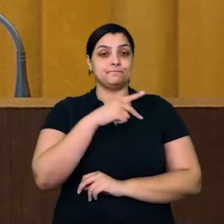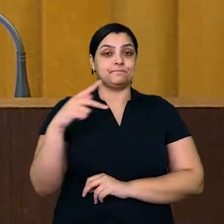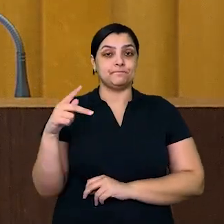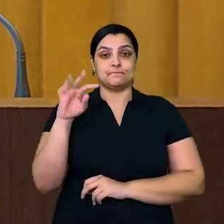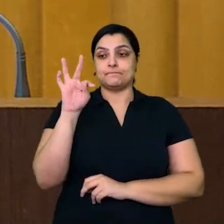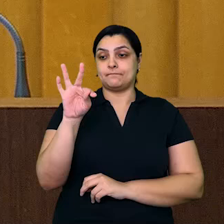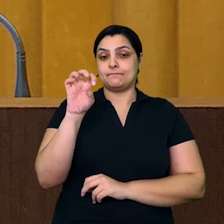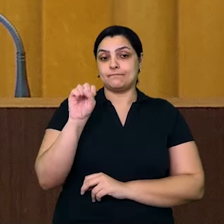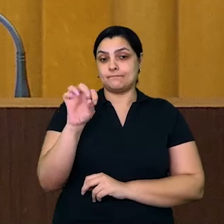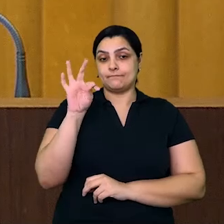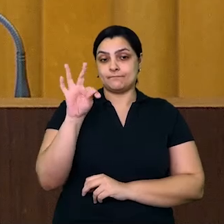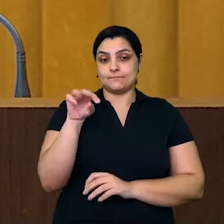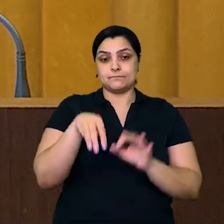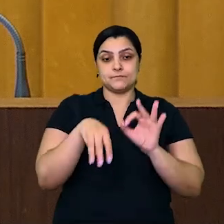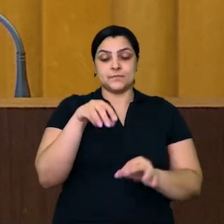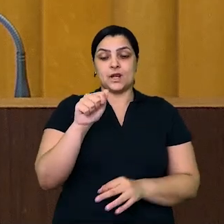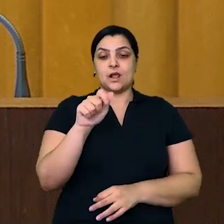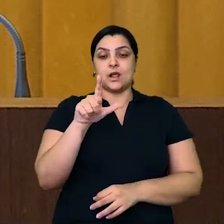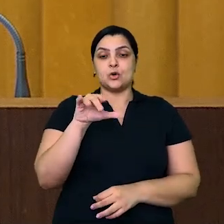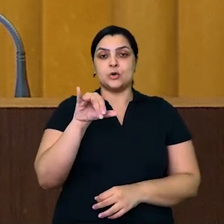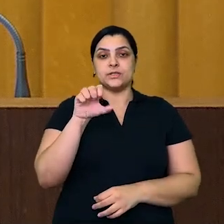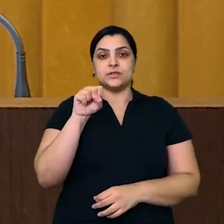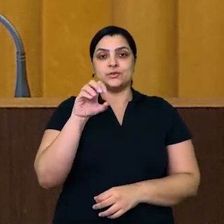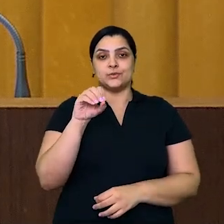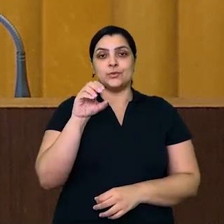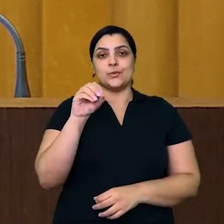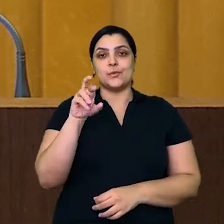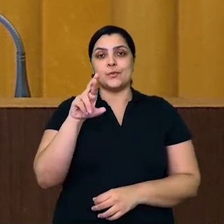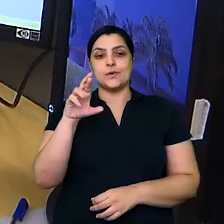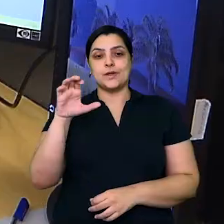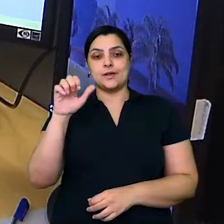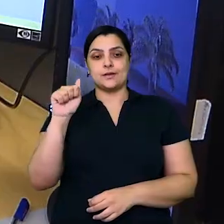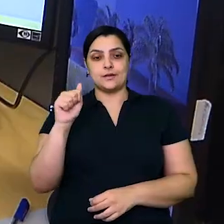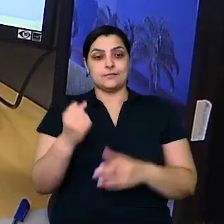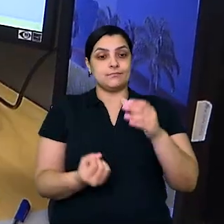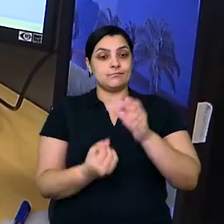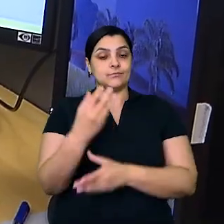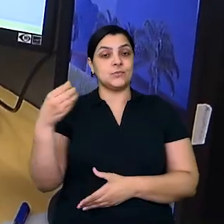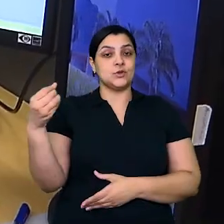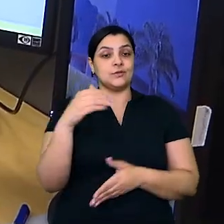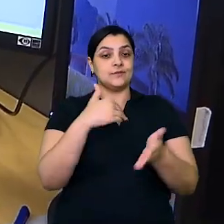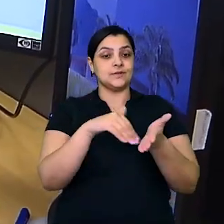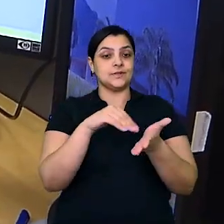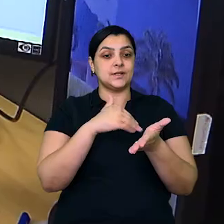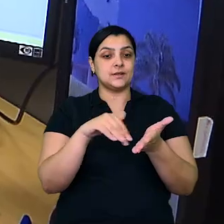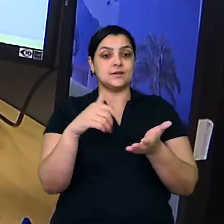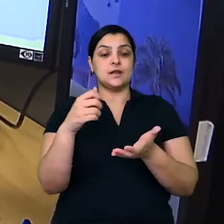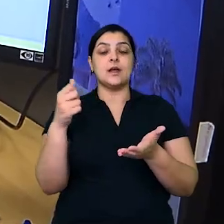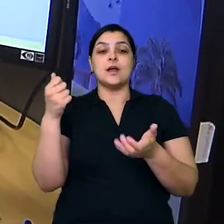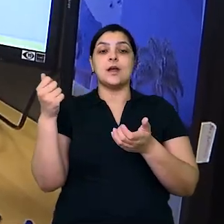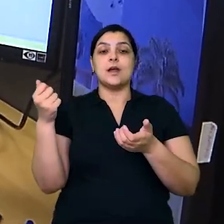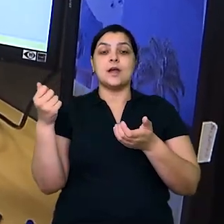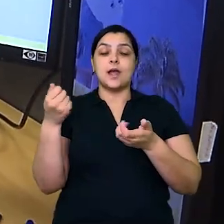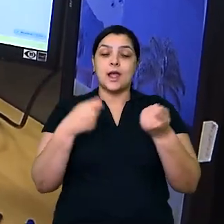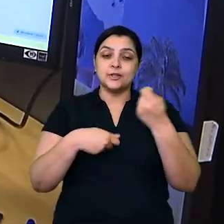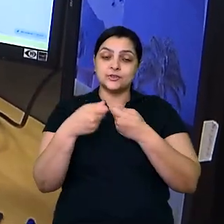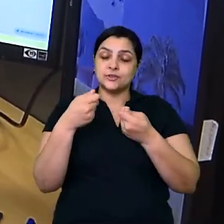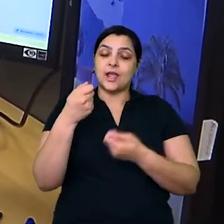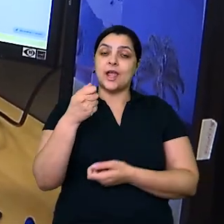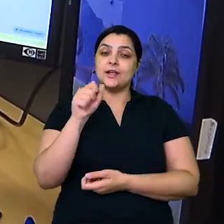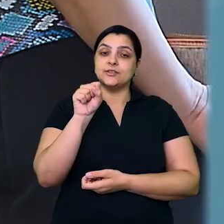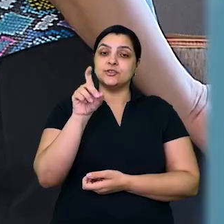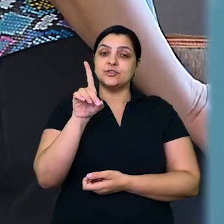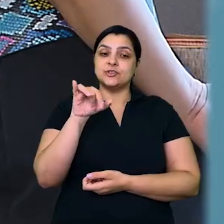do Tribunal Superior do Trabalho, ministro Aloísio Corrêa da Veiga, inaugurou a Secretaria de Admissibilidade Recursal